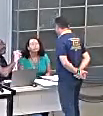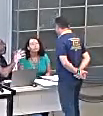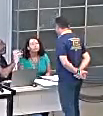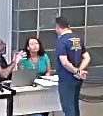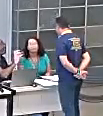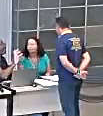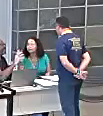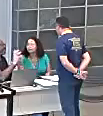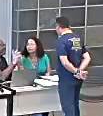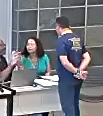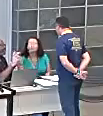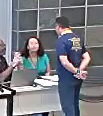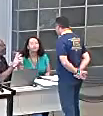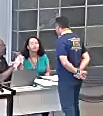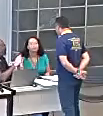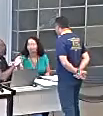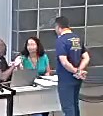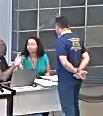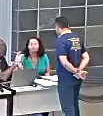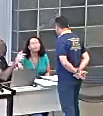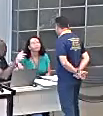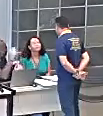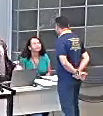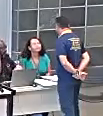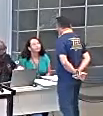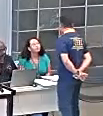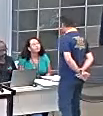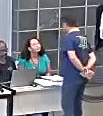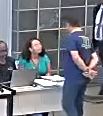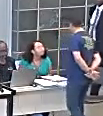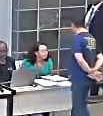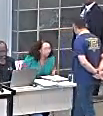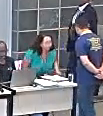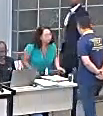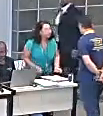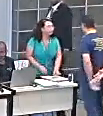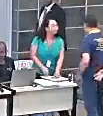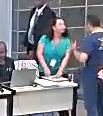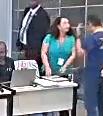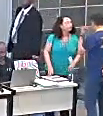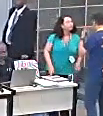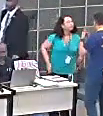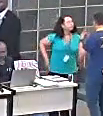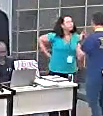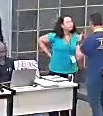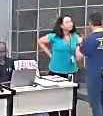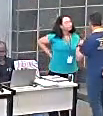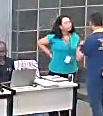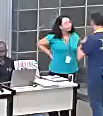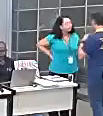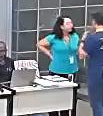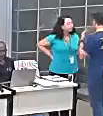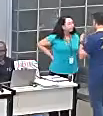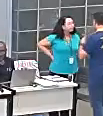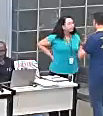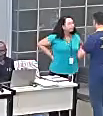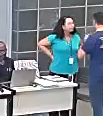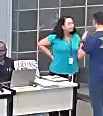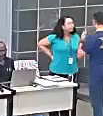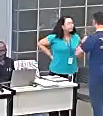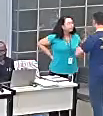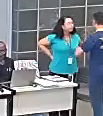nossos direitos fosse de verdade a avançado e a gente percebe uma grande dificuldade e eu tô falando pra colega